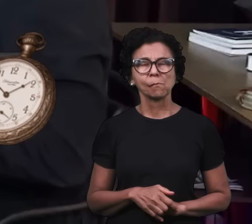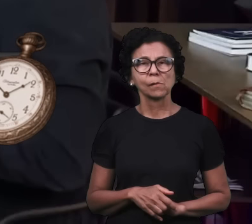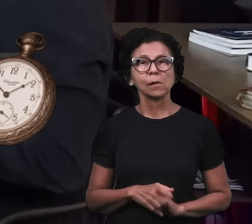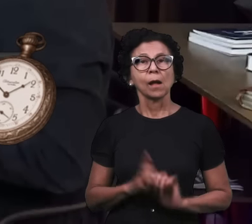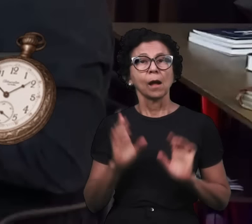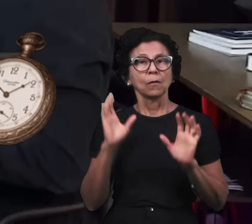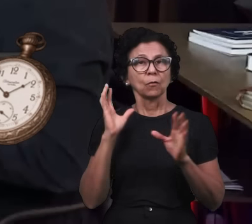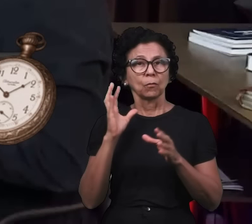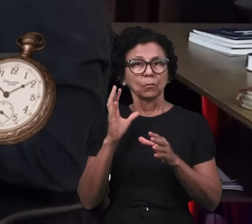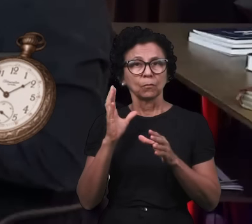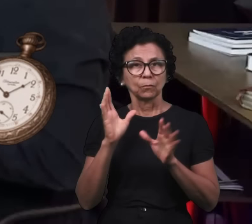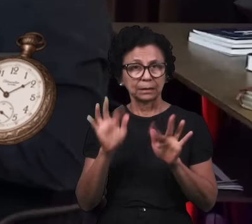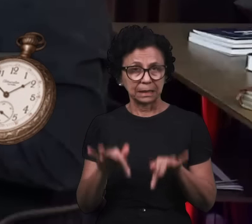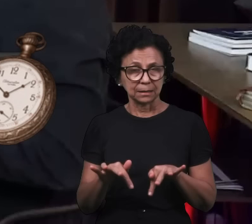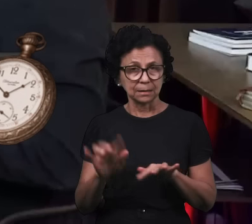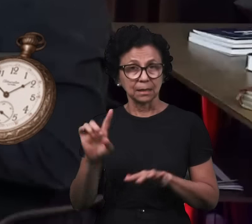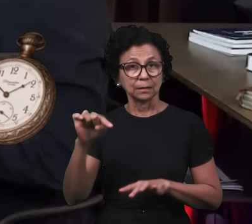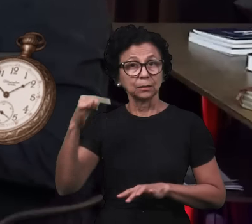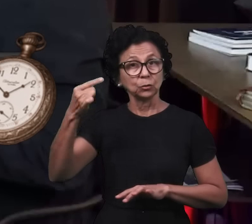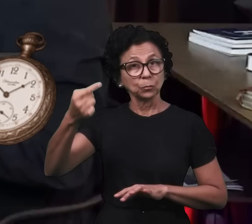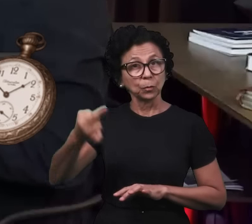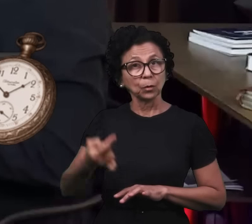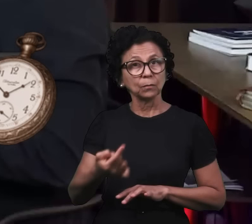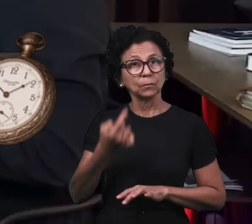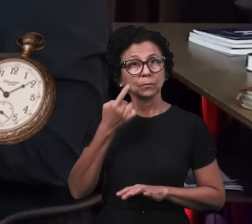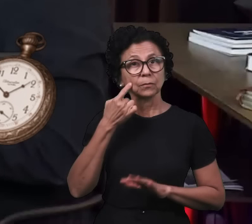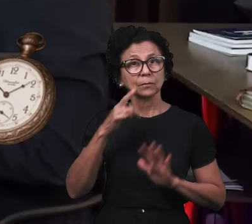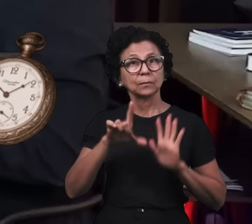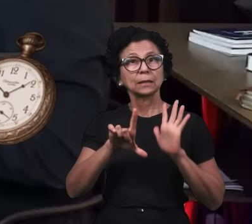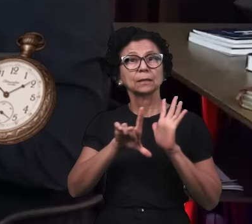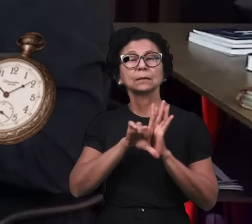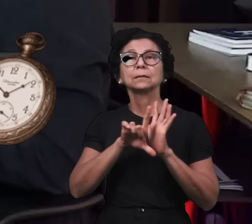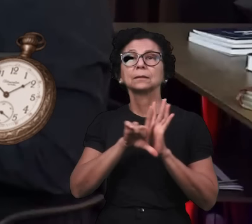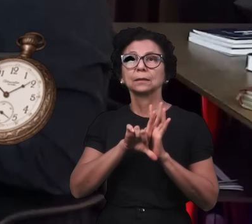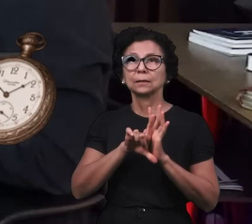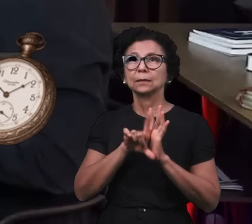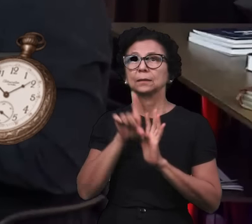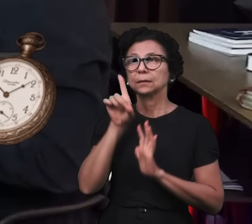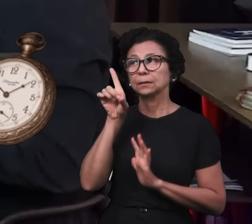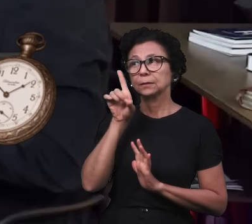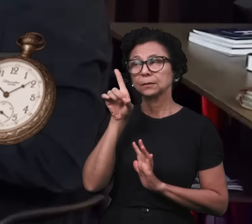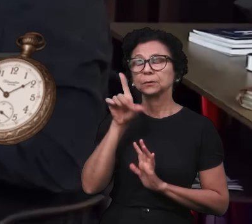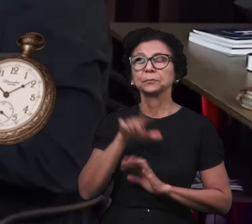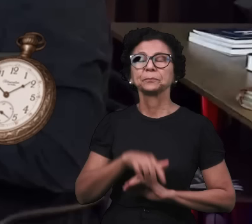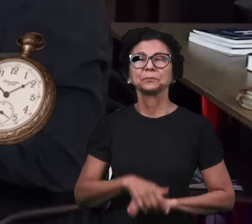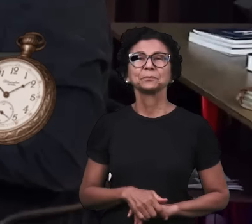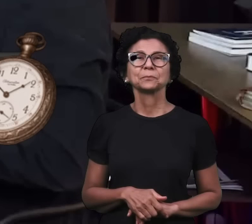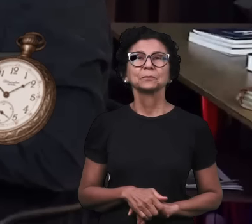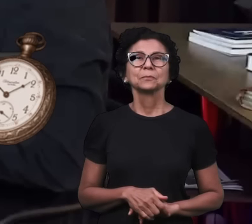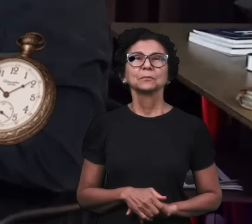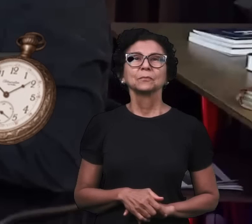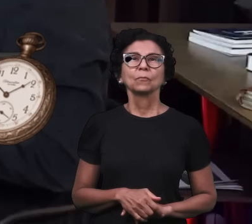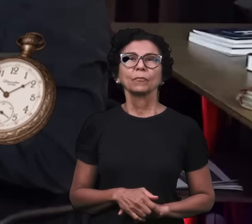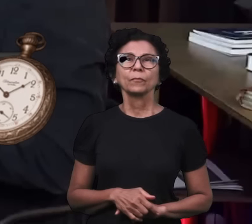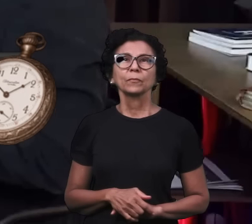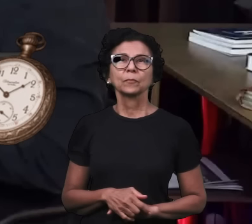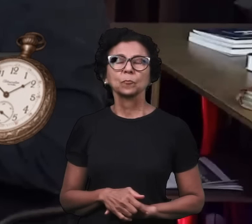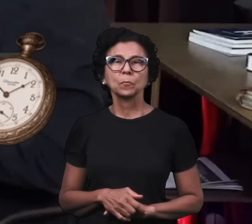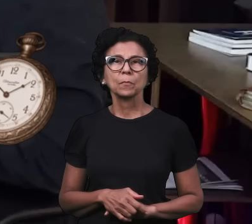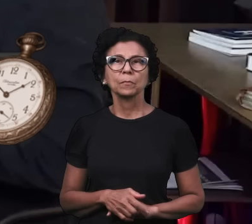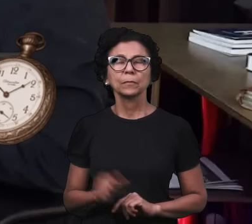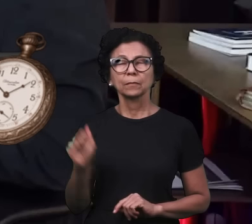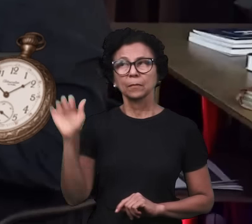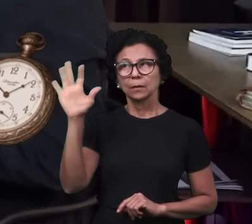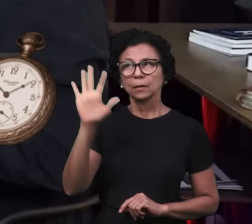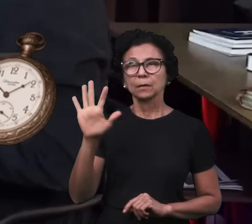episódio nós vamos falar um pouquinho sobre a lei mesmo, né? O Monte Sinai, a lei, mas eu gostaria de encerrar aqui, porque há uma imagem